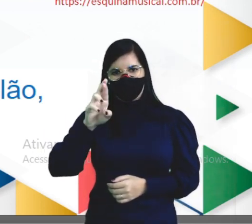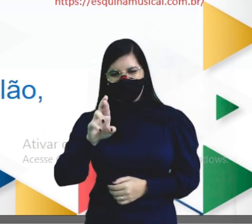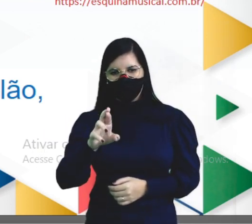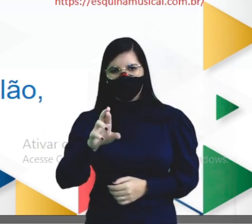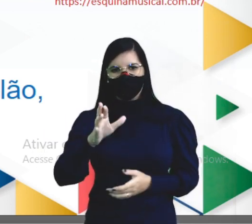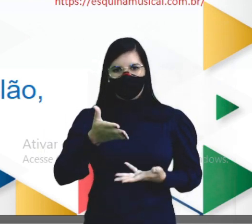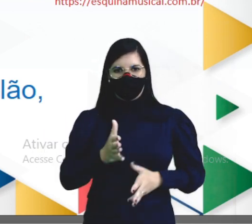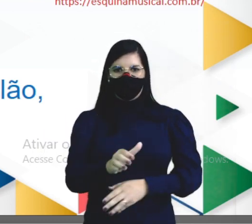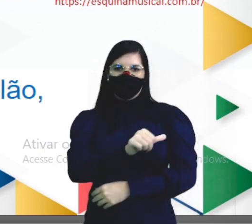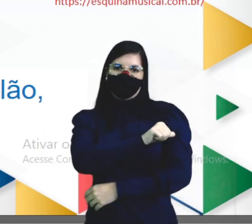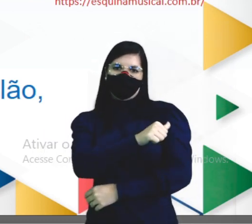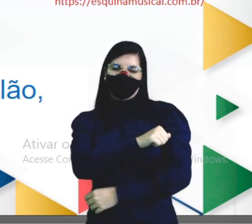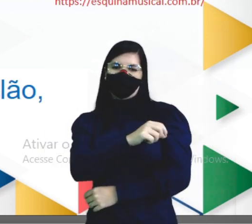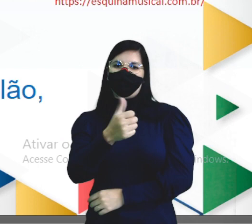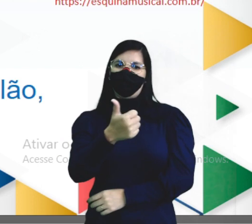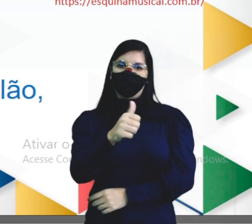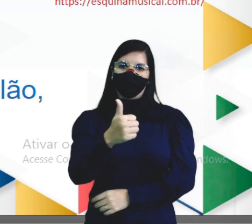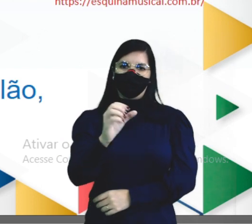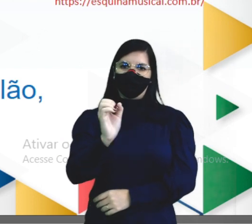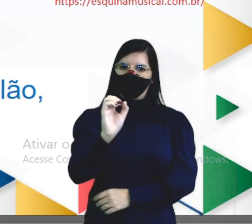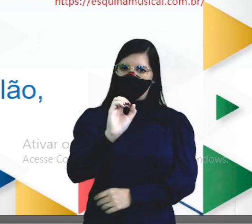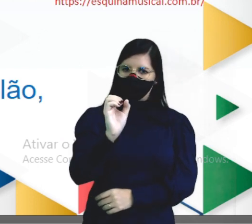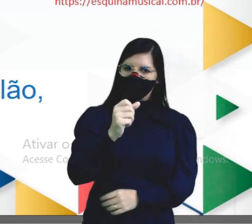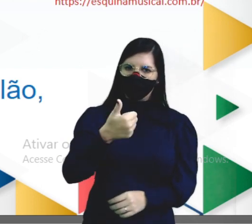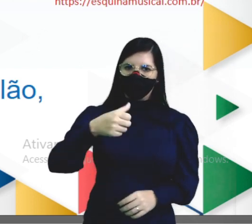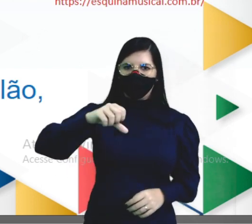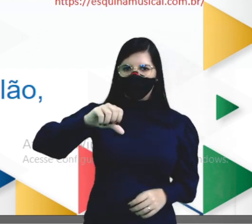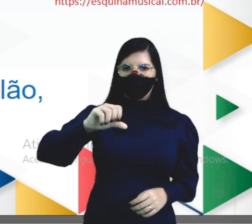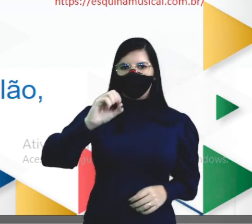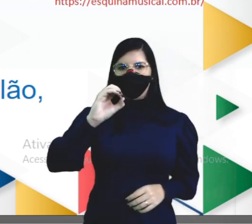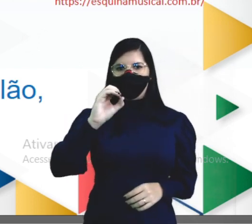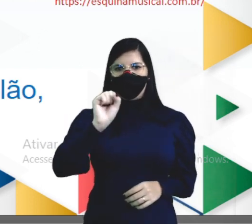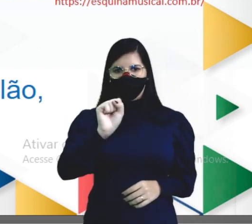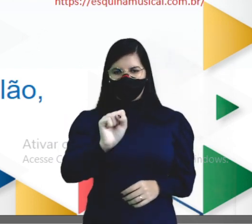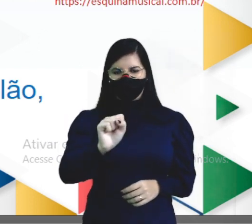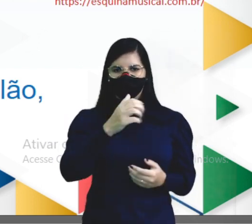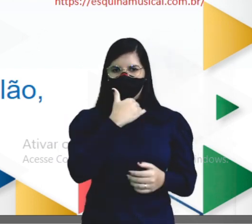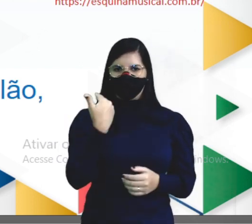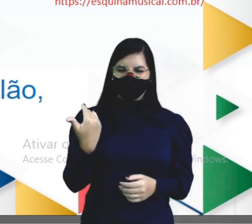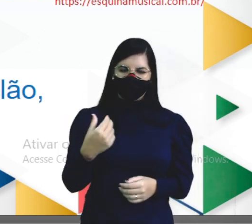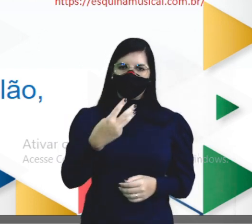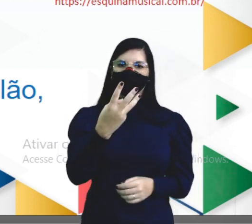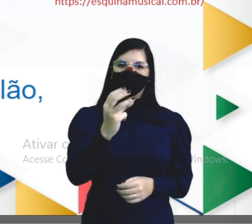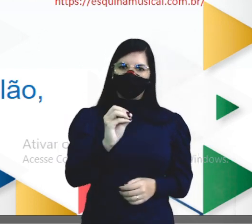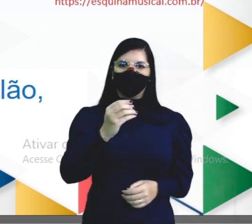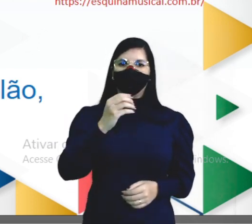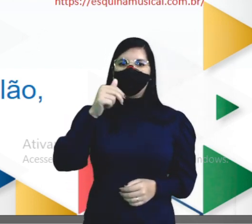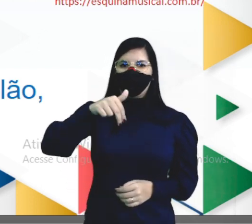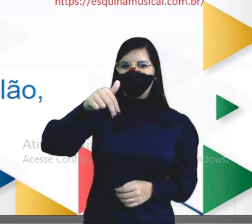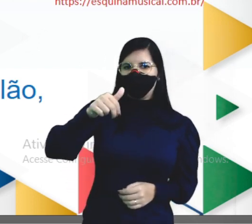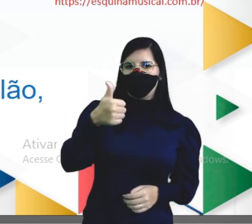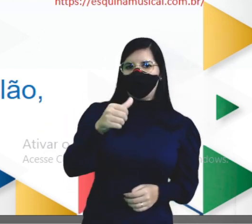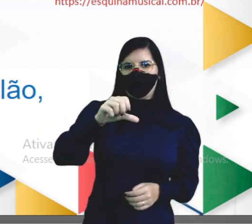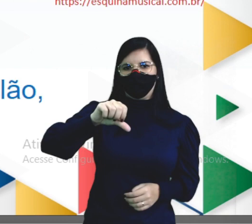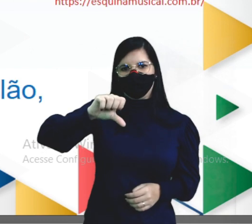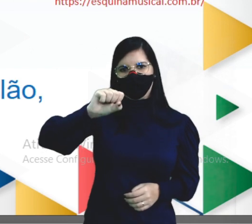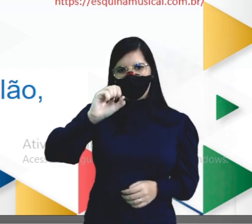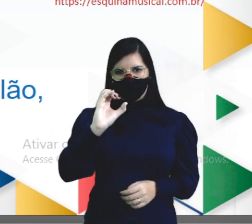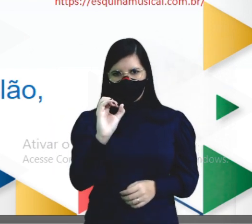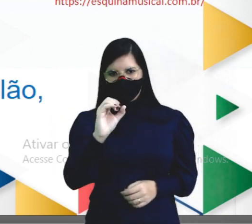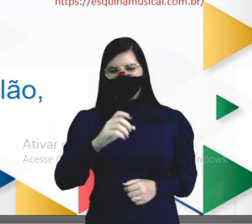Catete do Rio de Janeiro, no dia 11 de outubro de 1908 e faleceu no dia 30 de novembro de